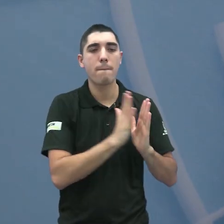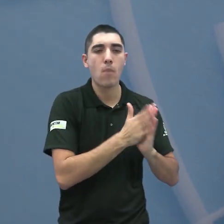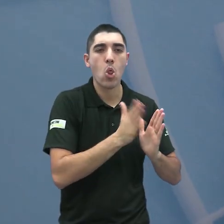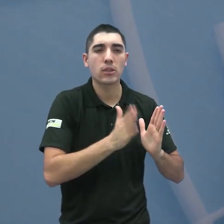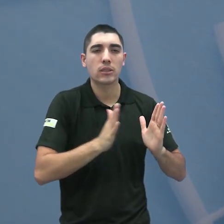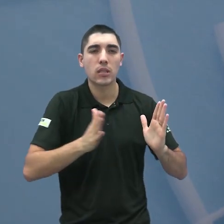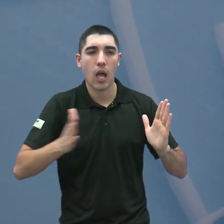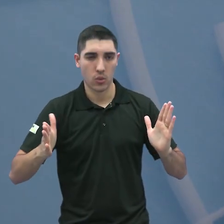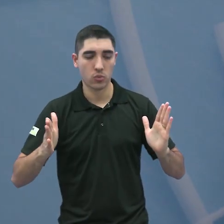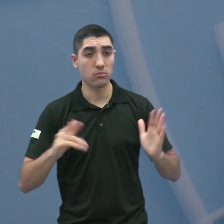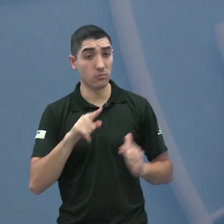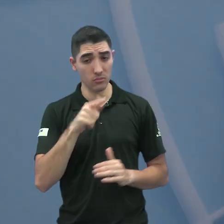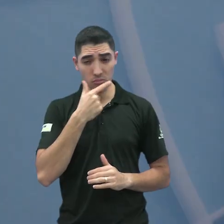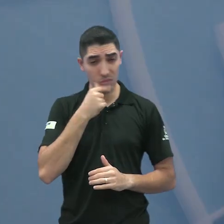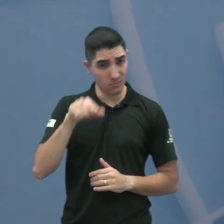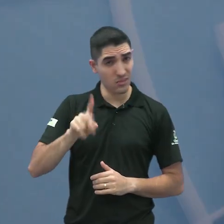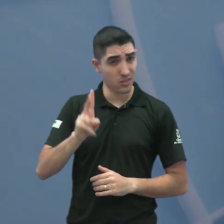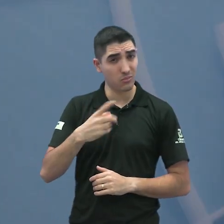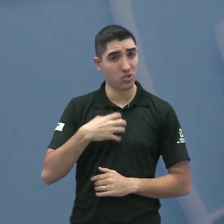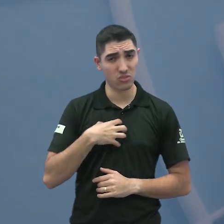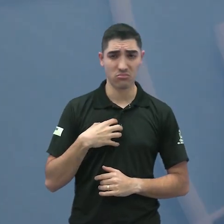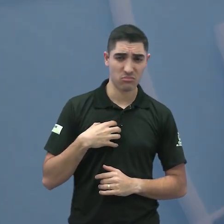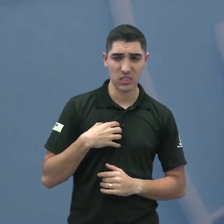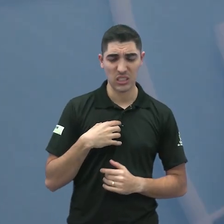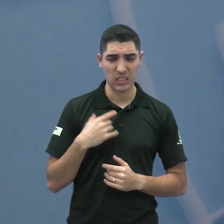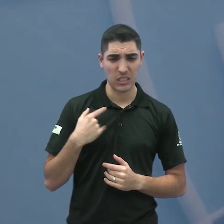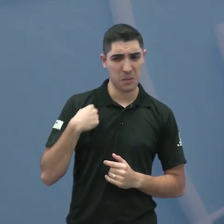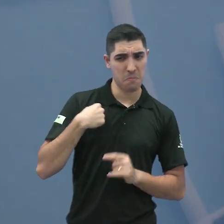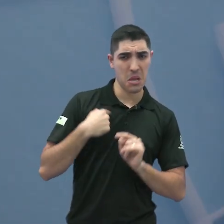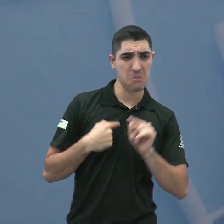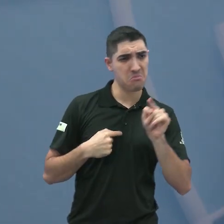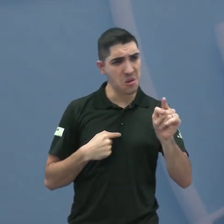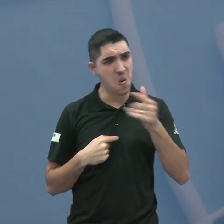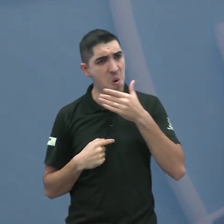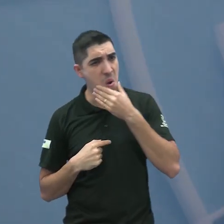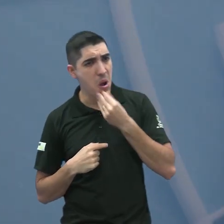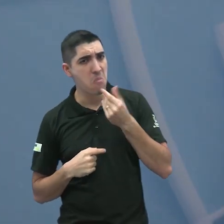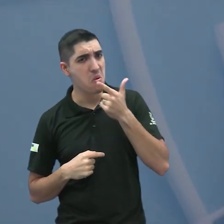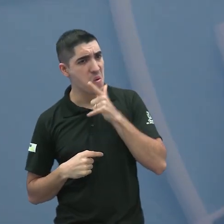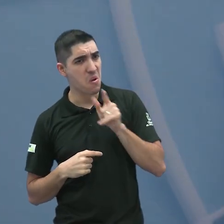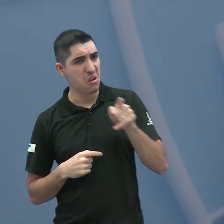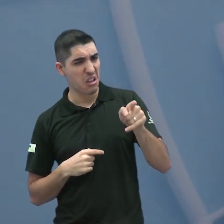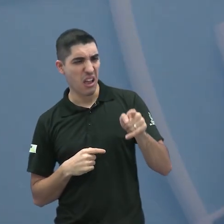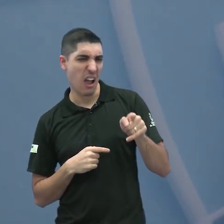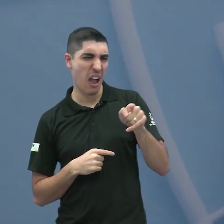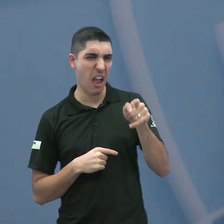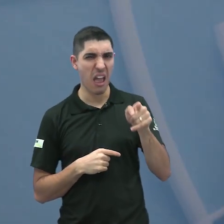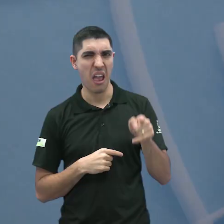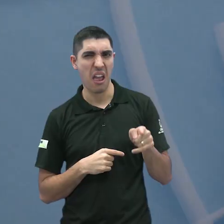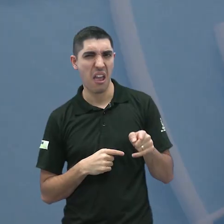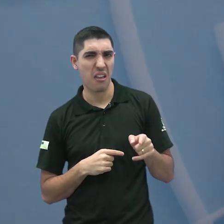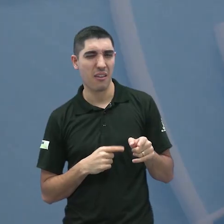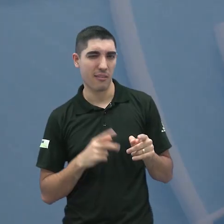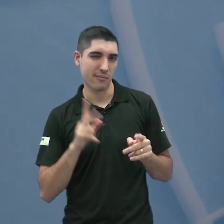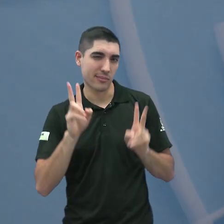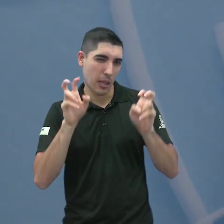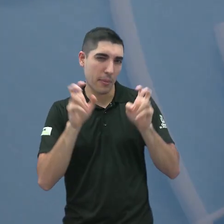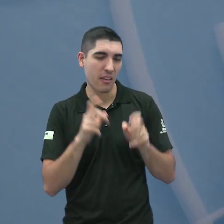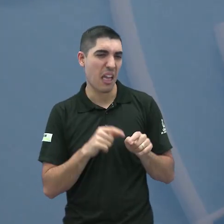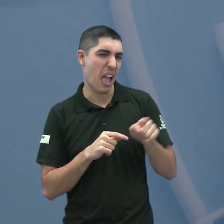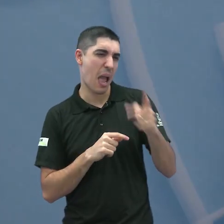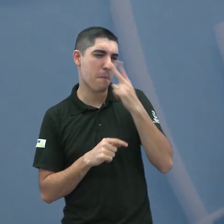homens também acabam sofrendo, porque aí tem essa rivalidade, né? Ou você tirar, poxa, mas aquele cara, ele é menos